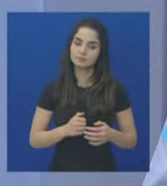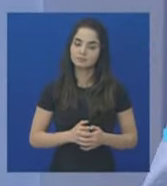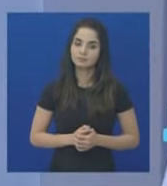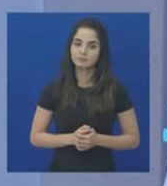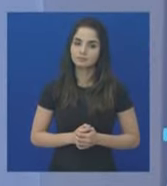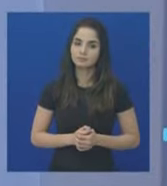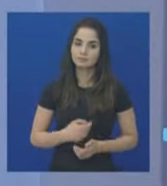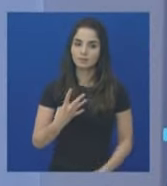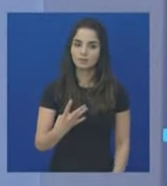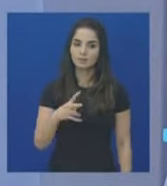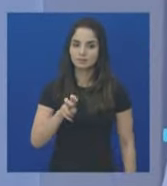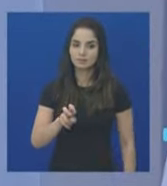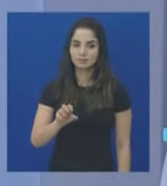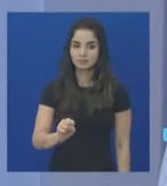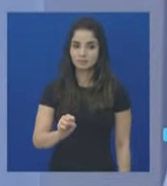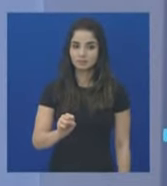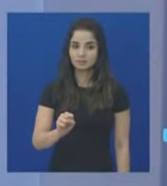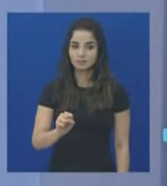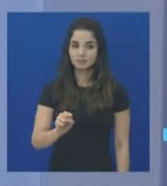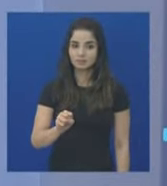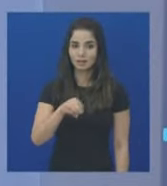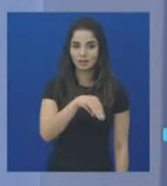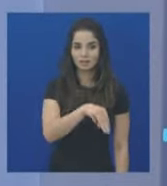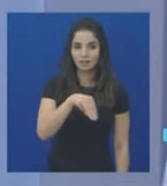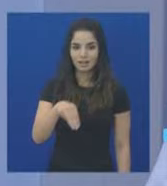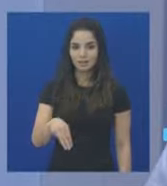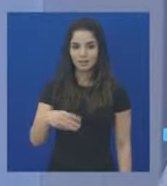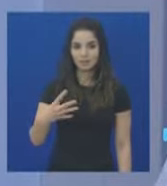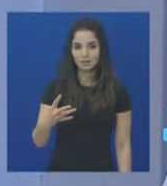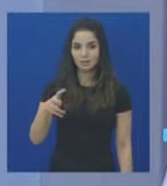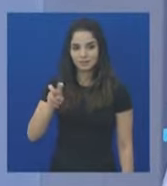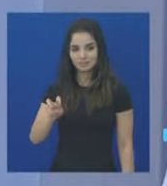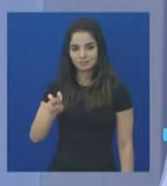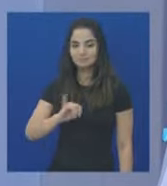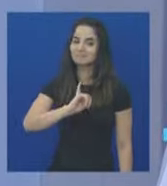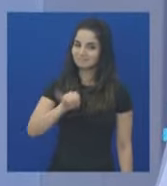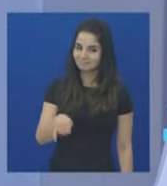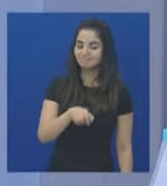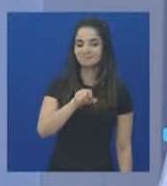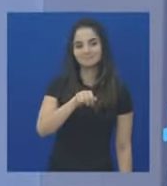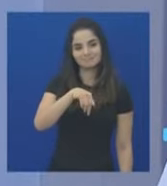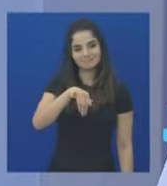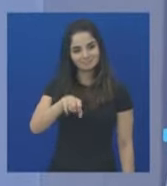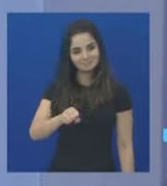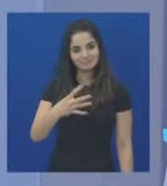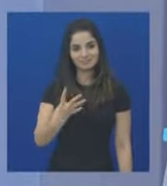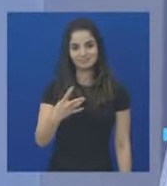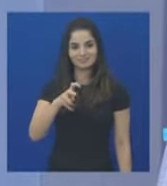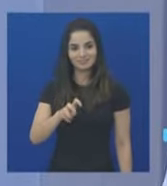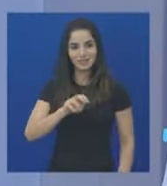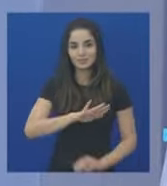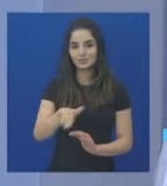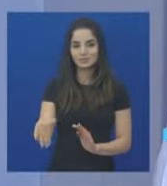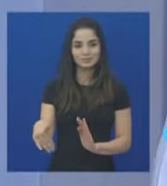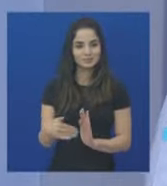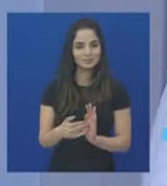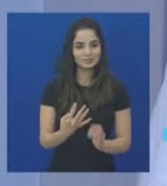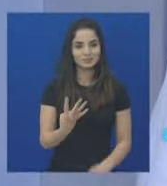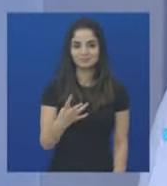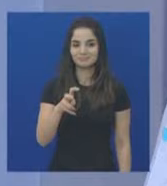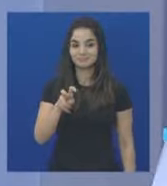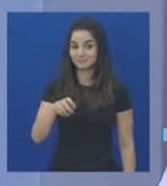45 segundos. Marquinhos é 45, Jânio é 45. Todos são 45. É um bom sinal.